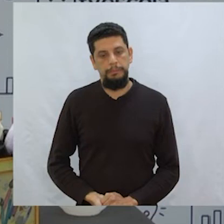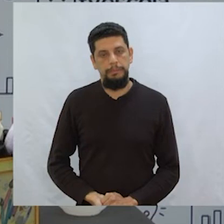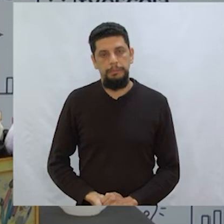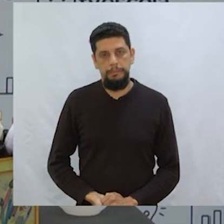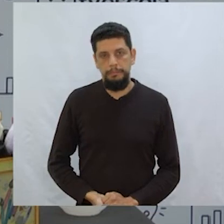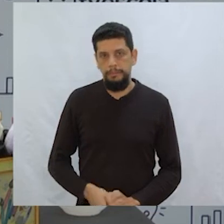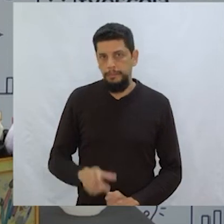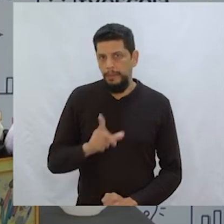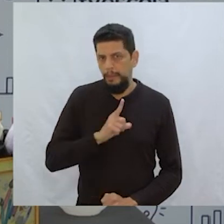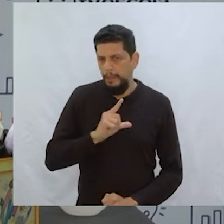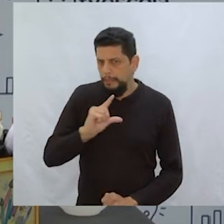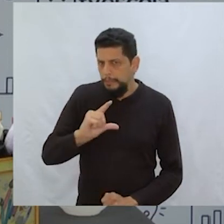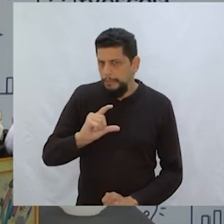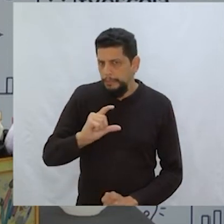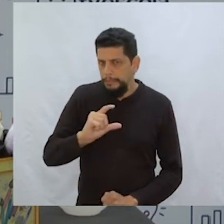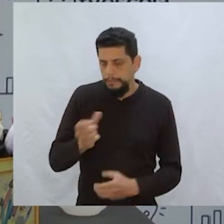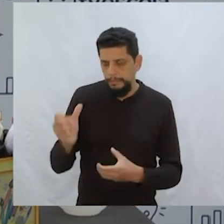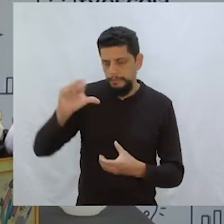Já tem mais um tanto.